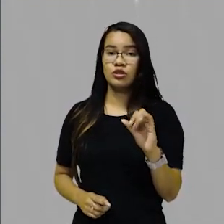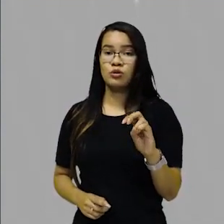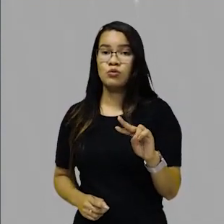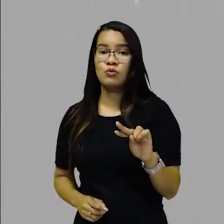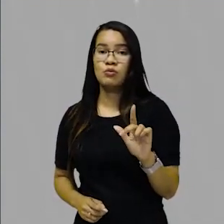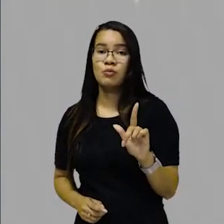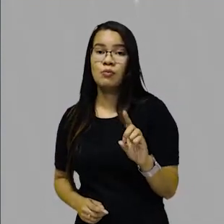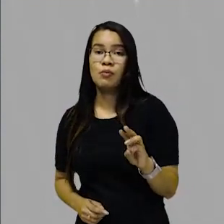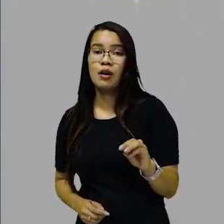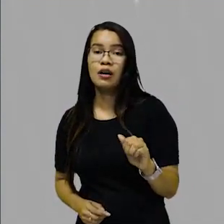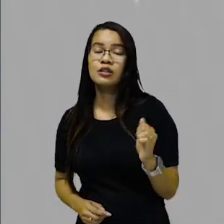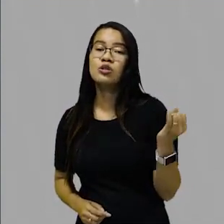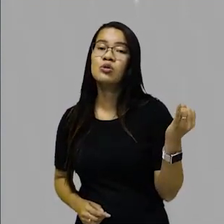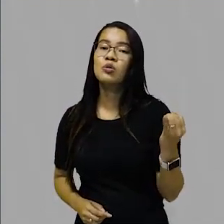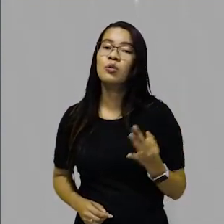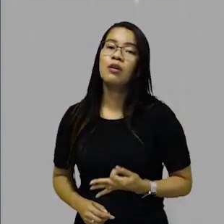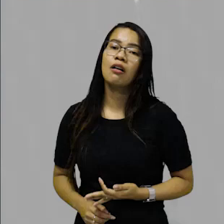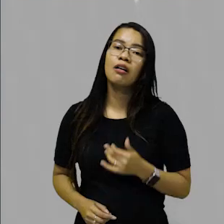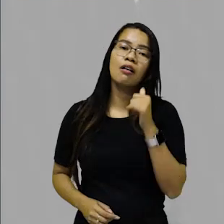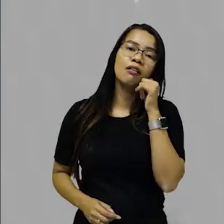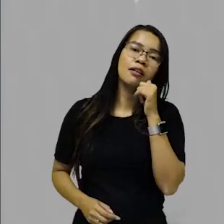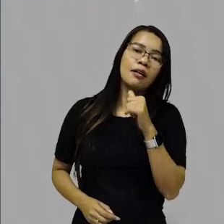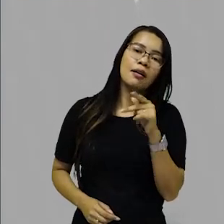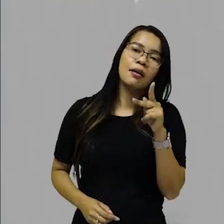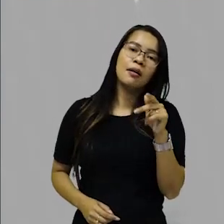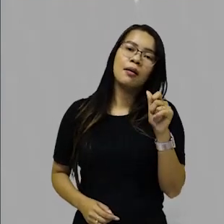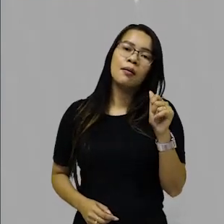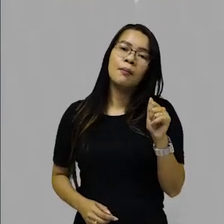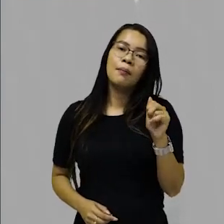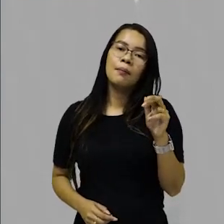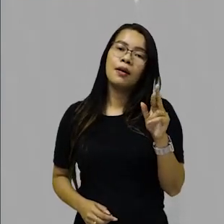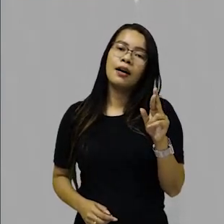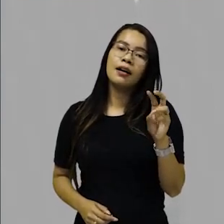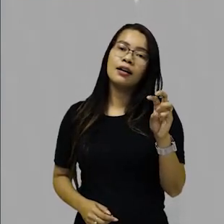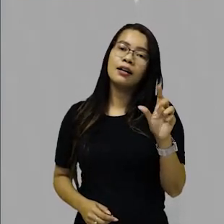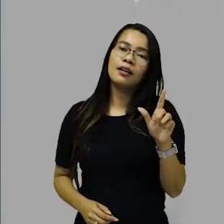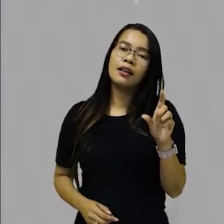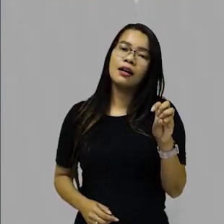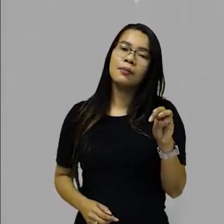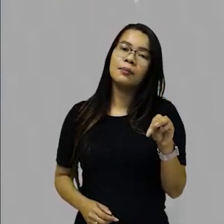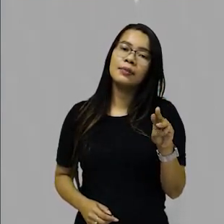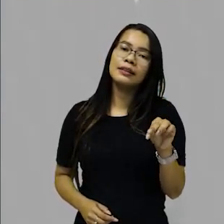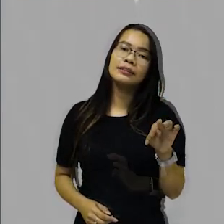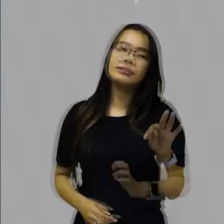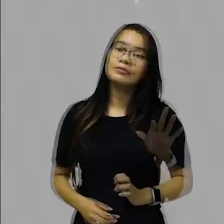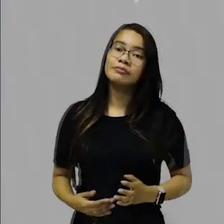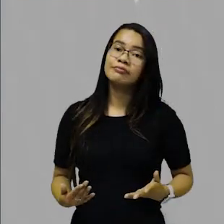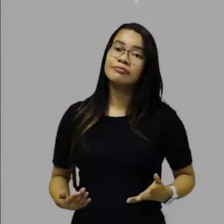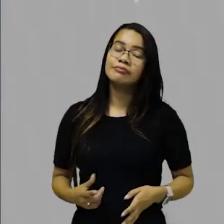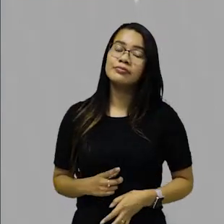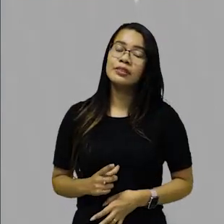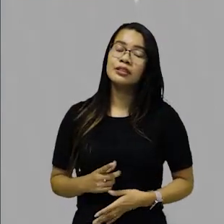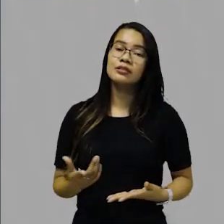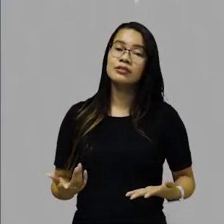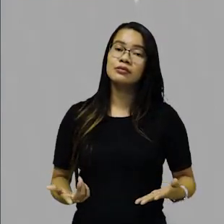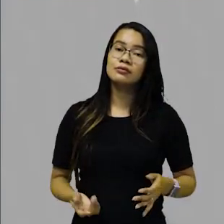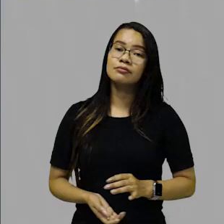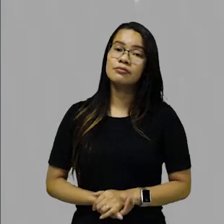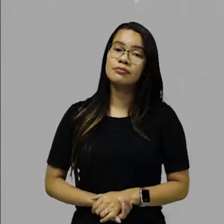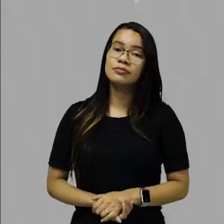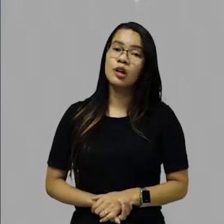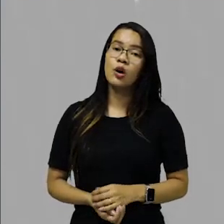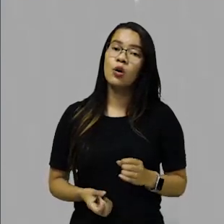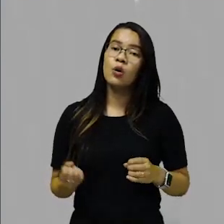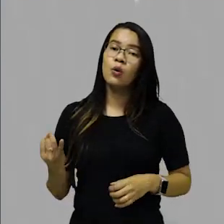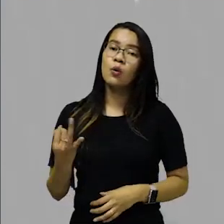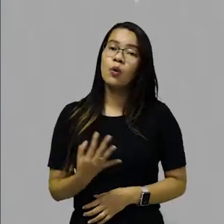Brasil? Independente do parlamento, seja ele federal, estadual ou municipal. Quantas mulheres, nesse